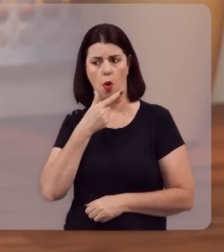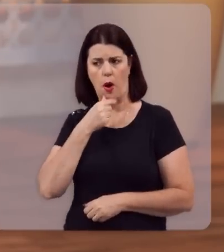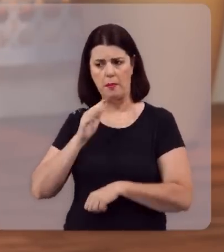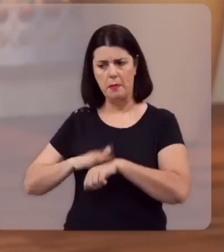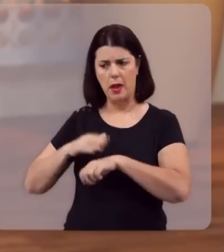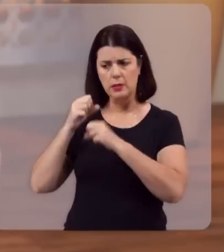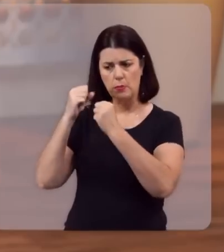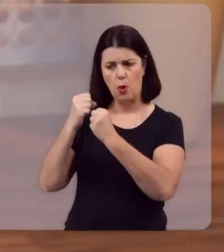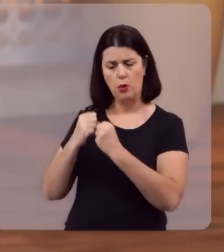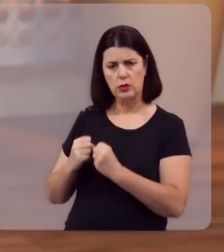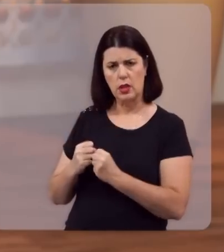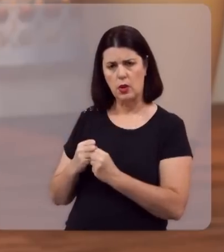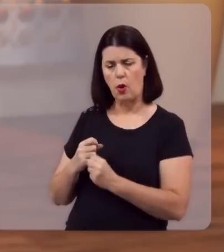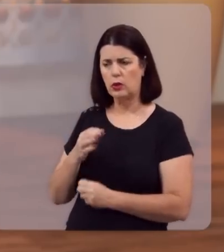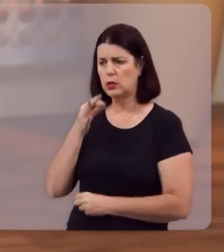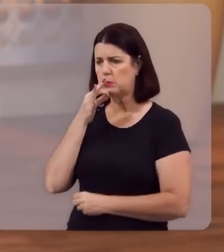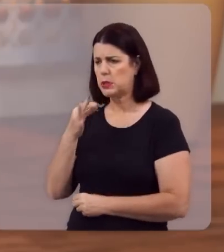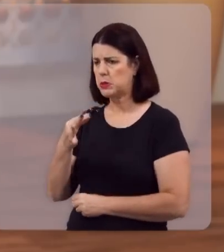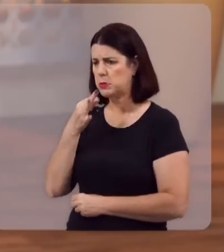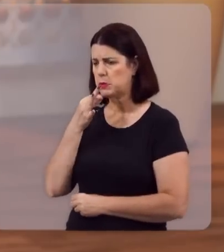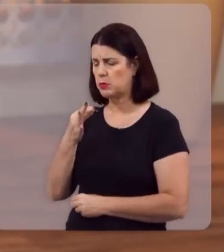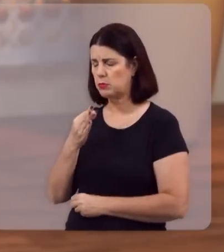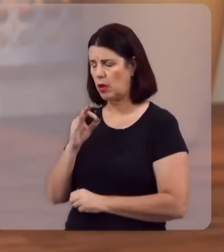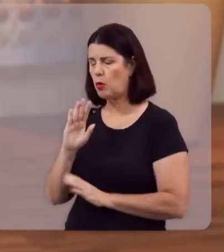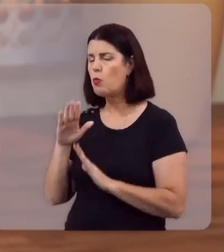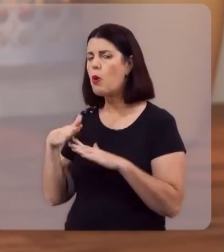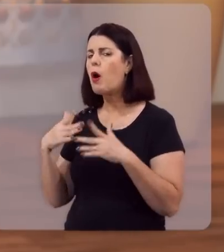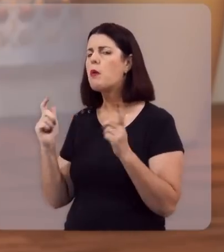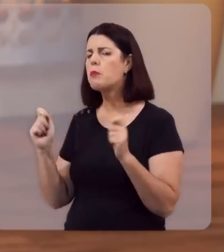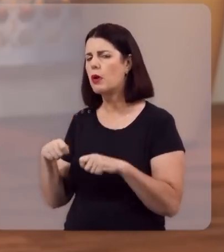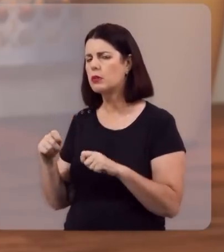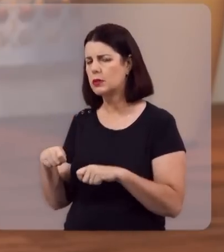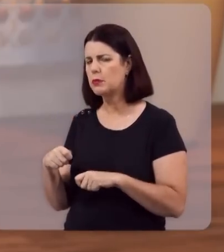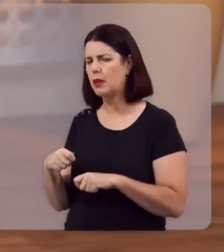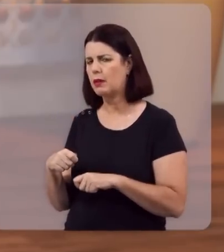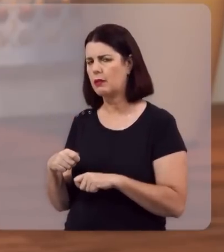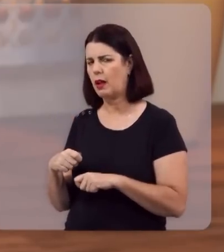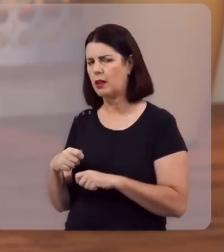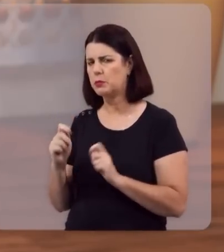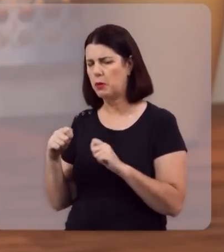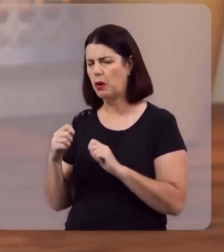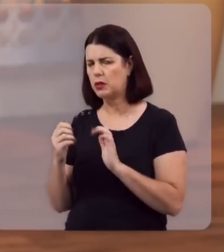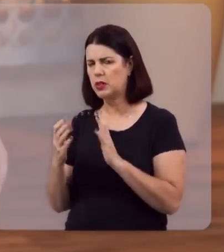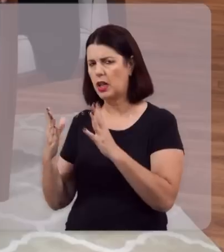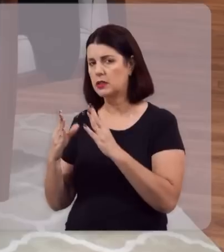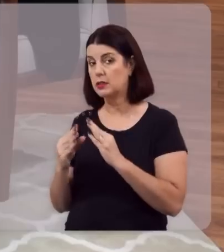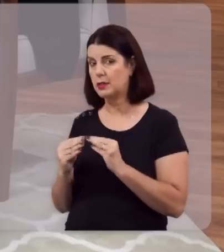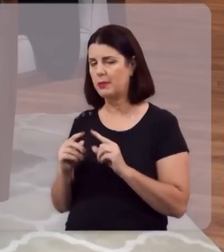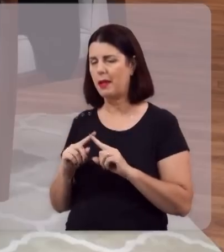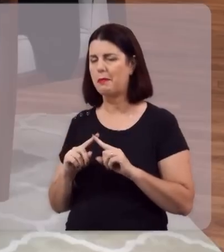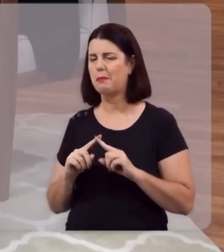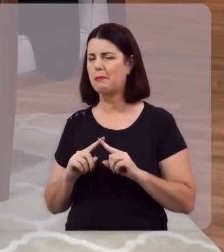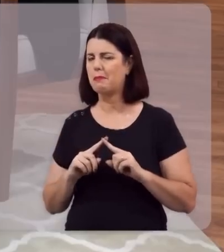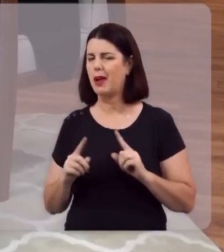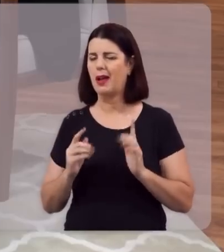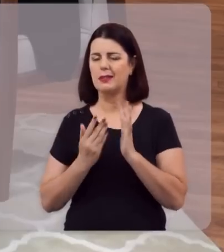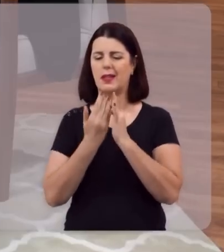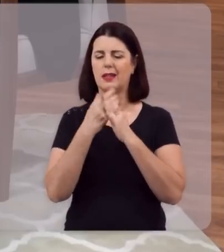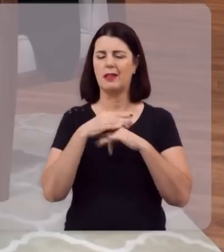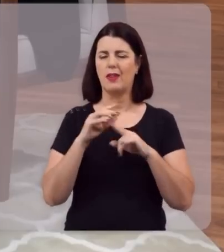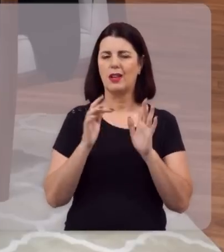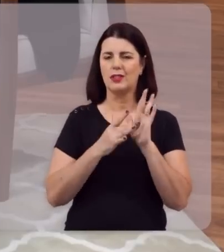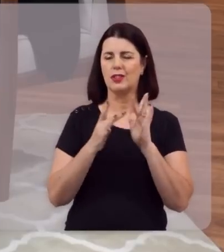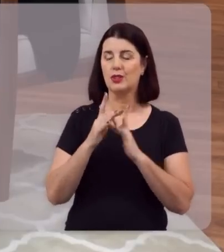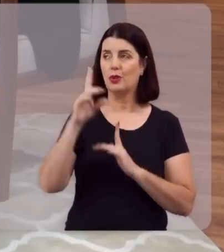com homem mais poderoso da terra qual a possibilidade dele nos receber agora através de Jesus Deus